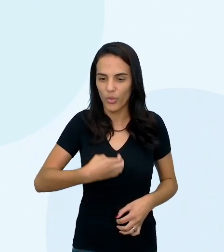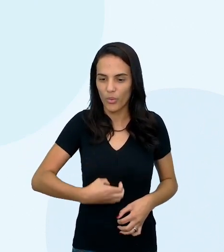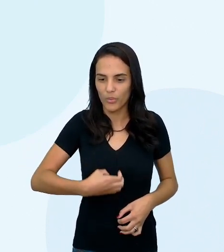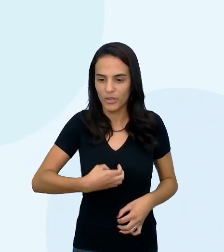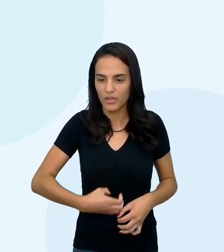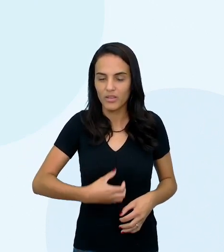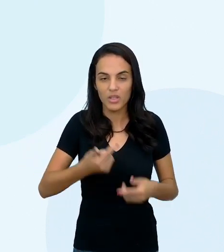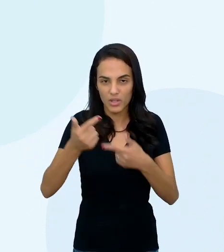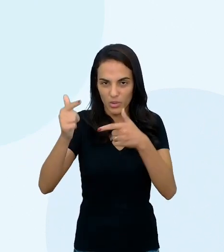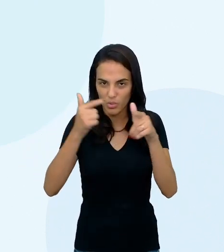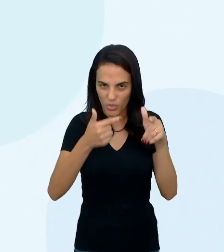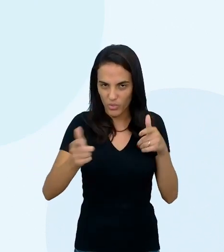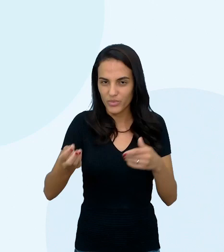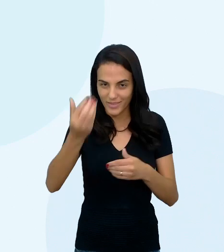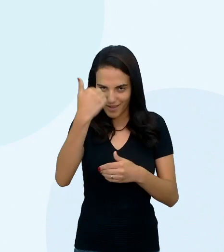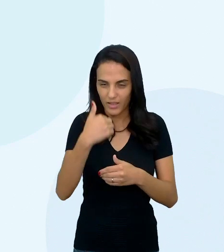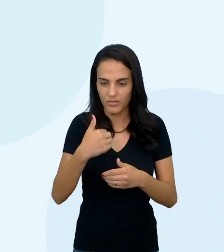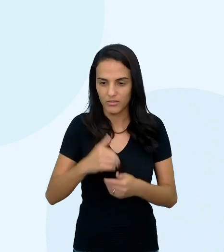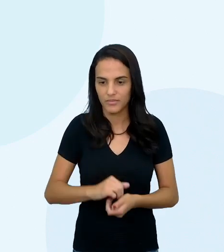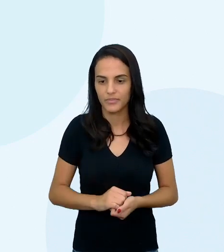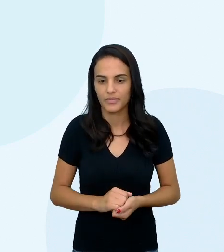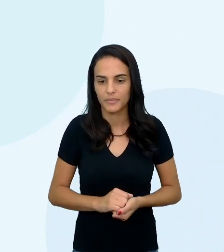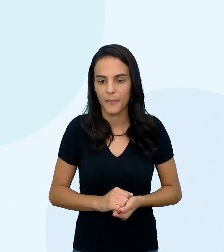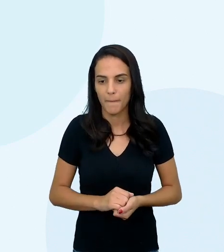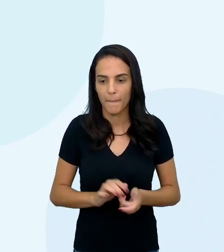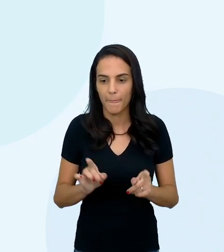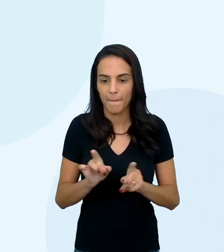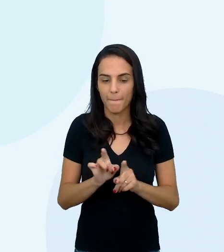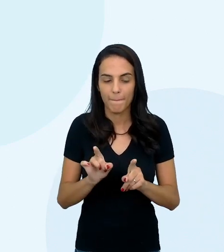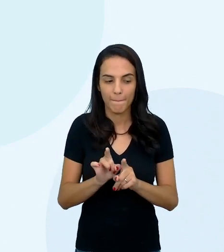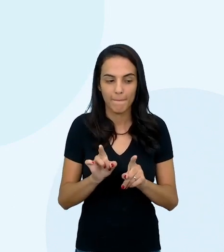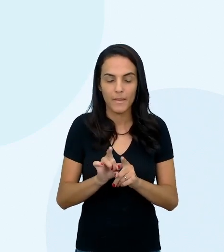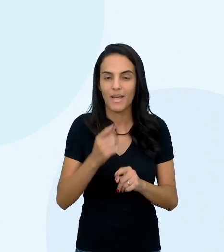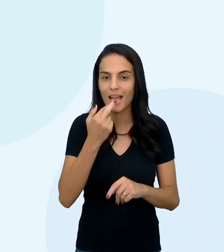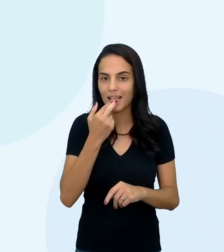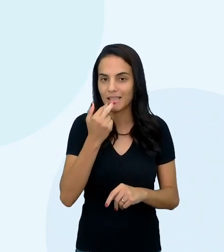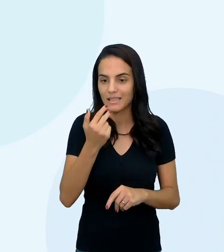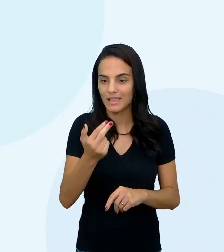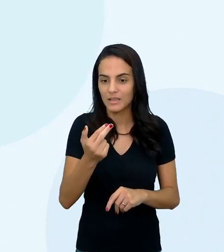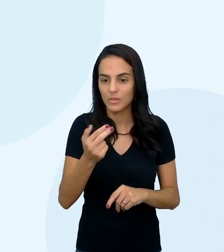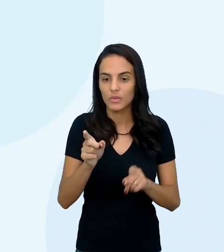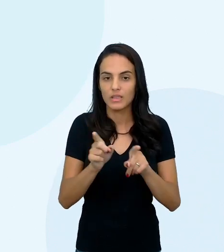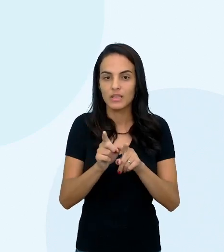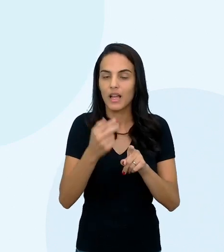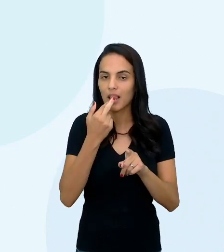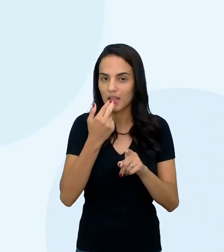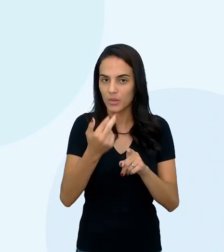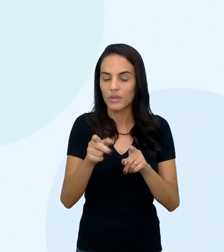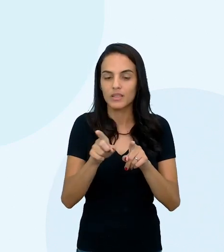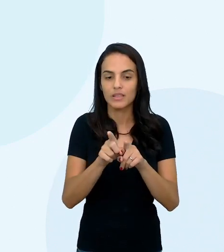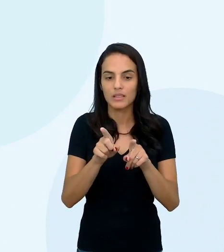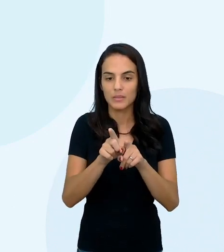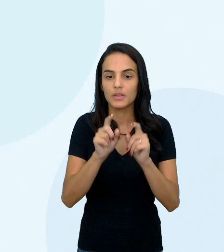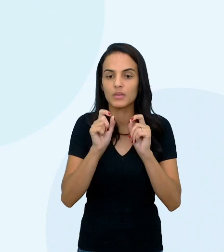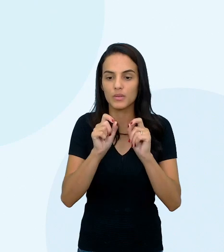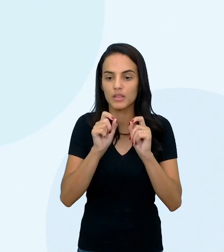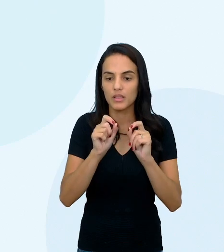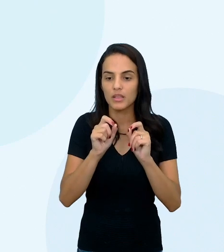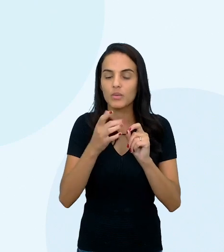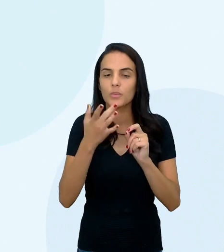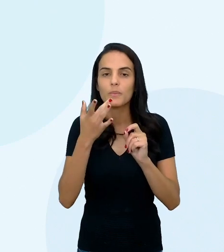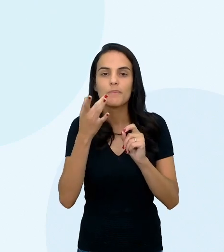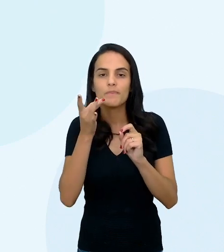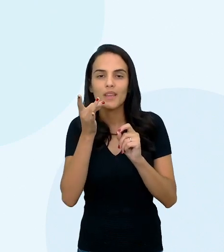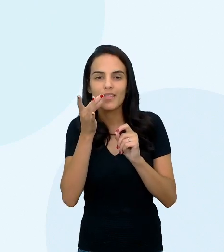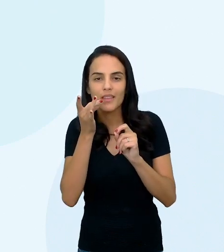e outros órgãos ali associados. Além disso, a língua, ela também vai ter ali, ó, a percepção do paladar. Então,